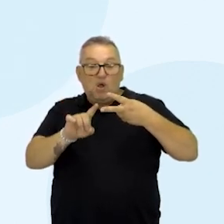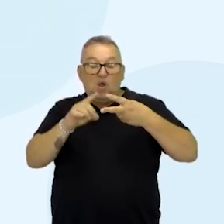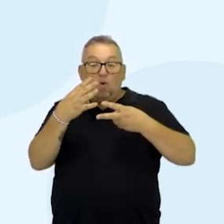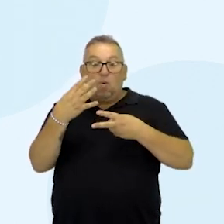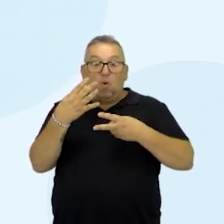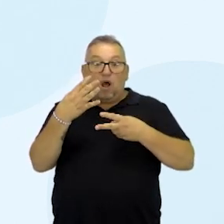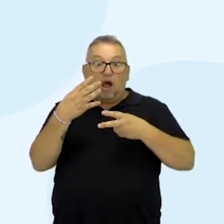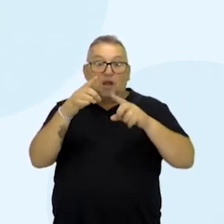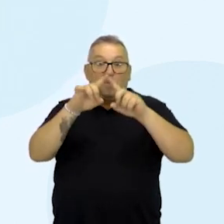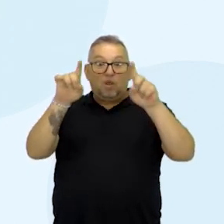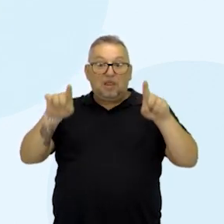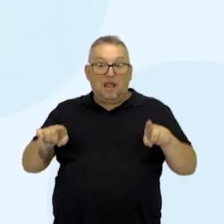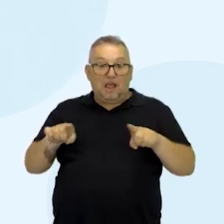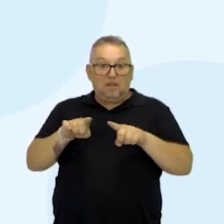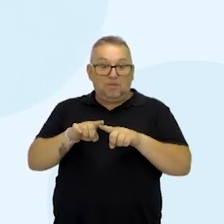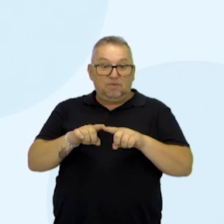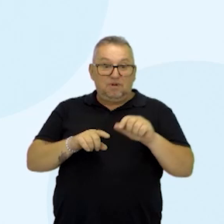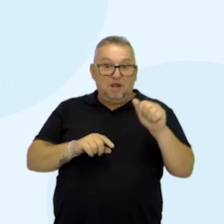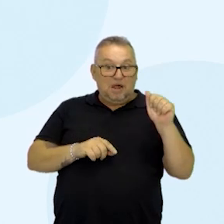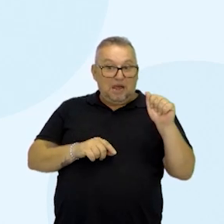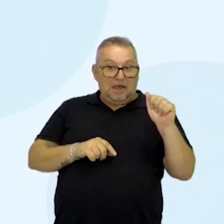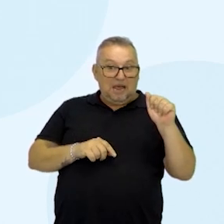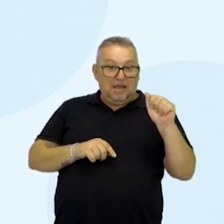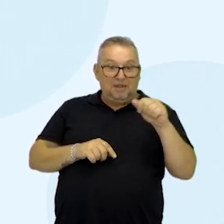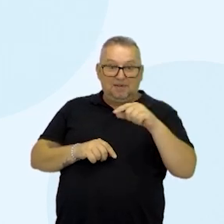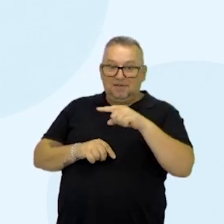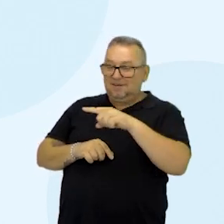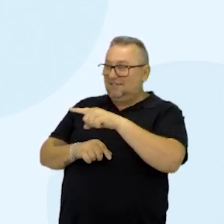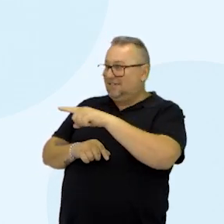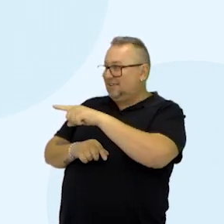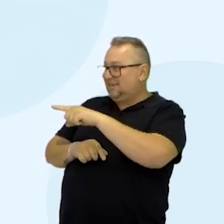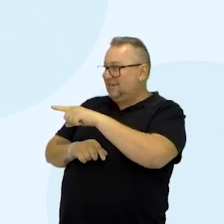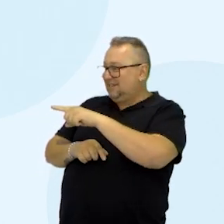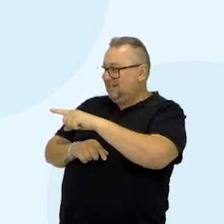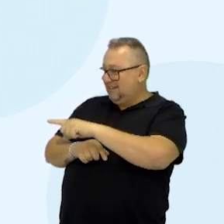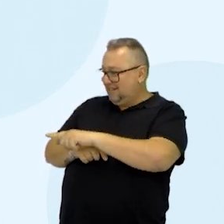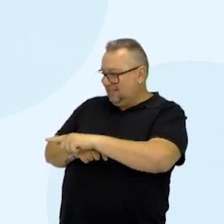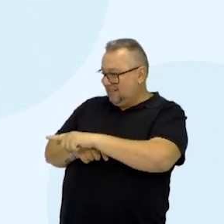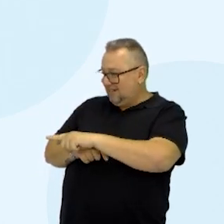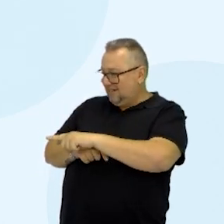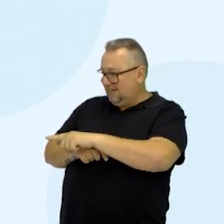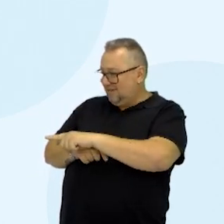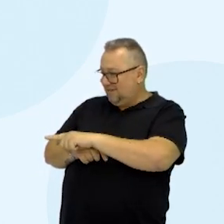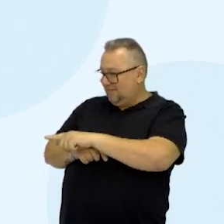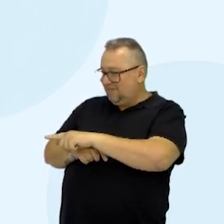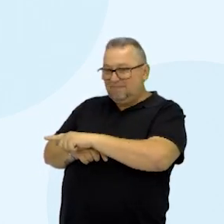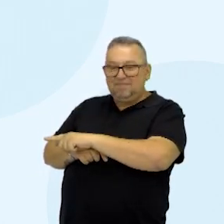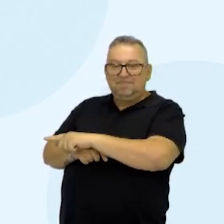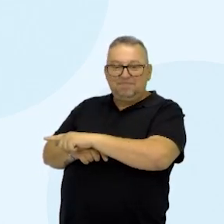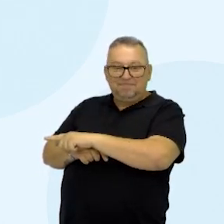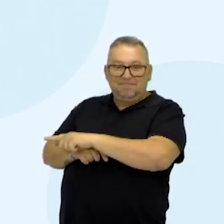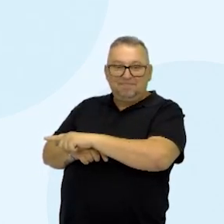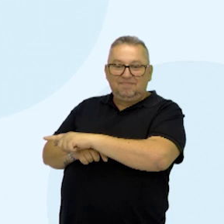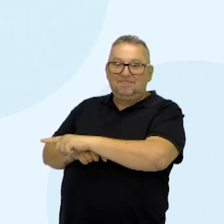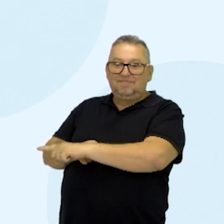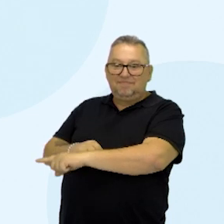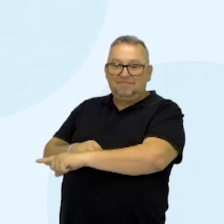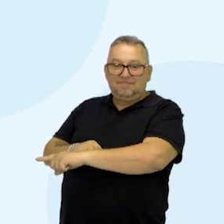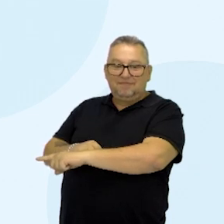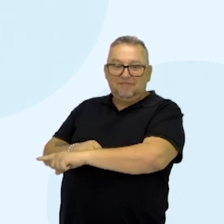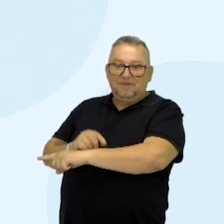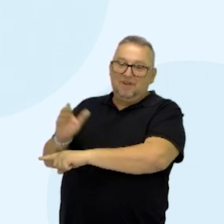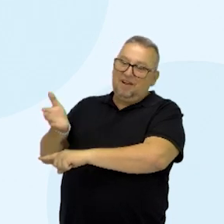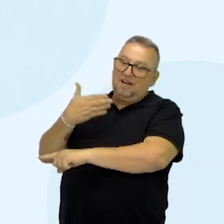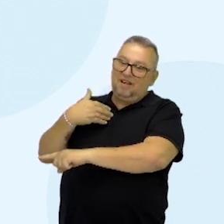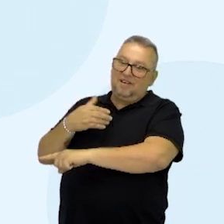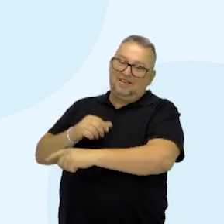lados? Alternativa A, quadrados. Alternativa B, quadriláteros. Alternativa C,